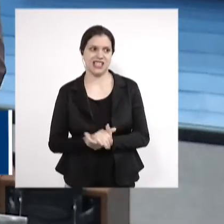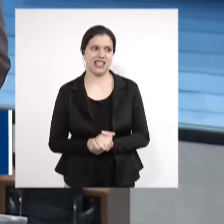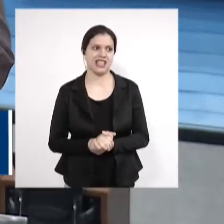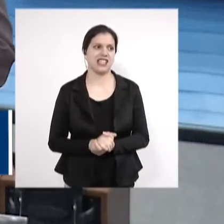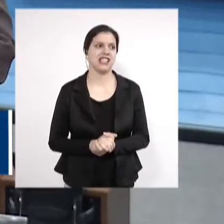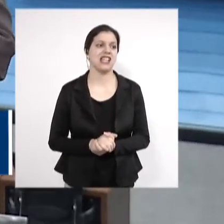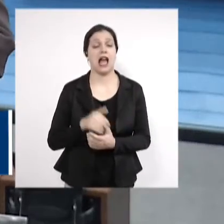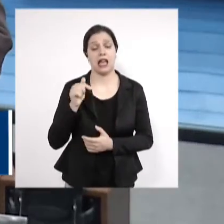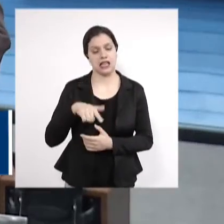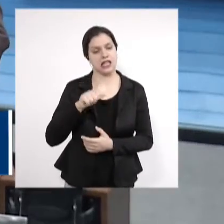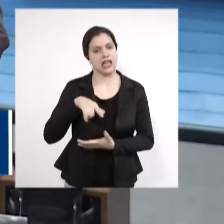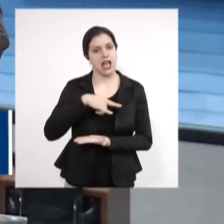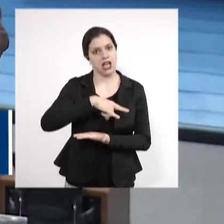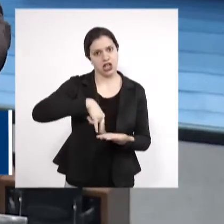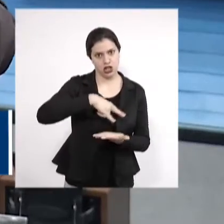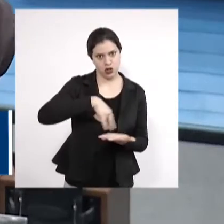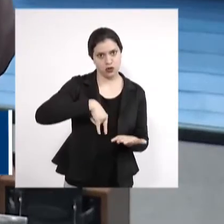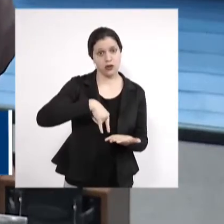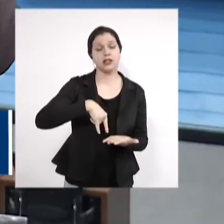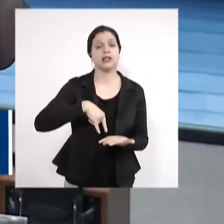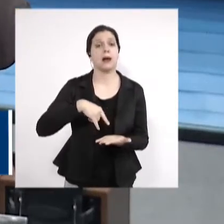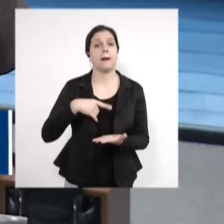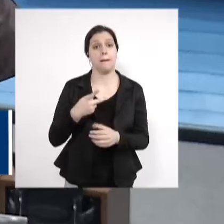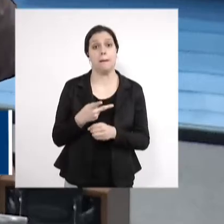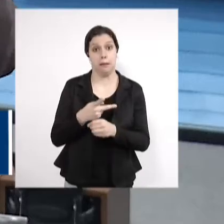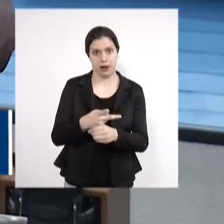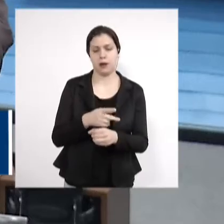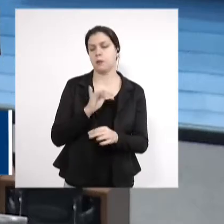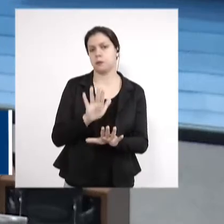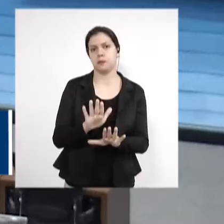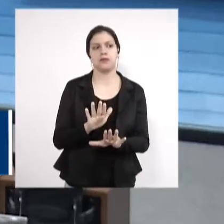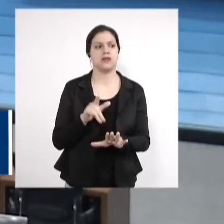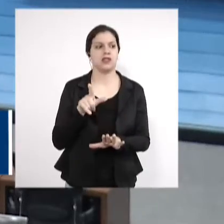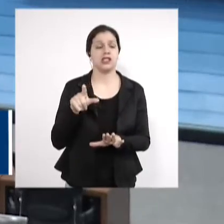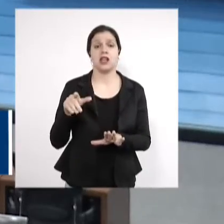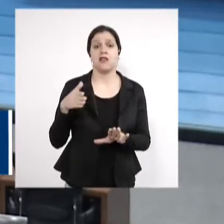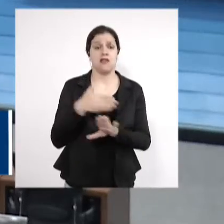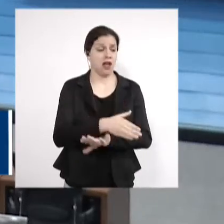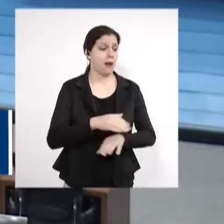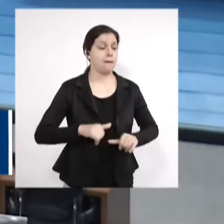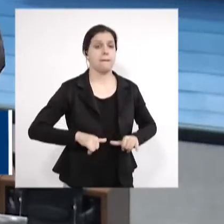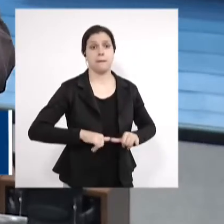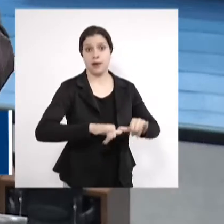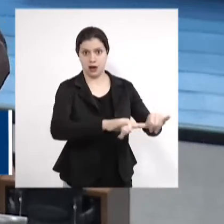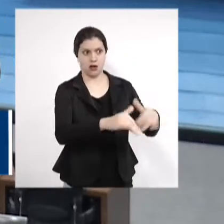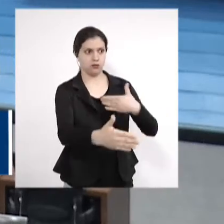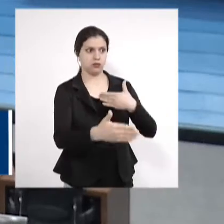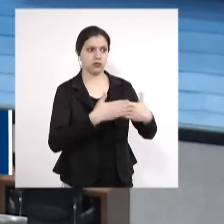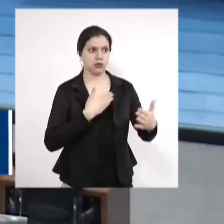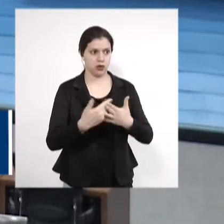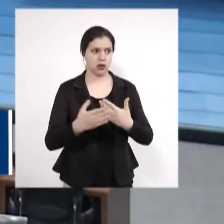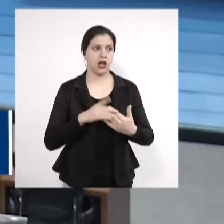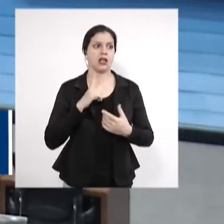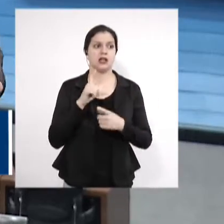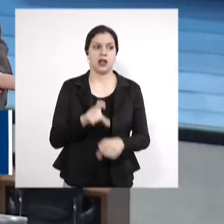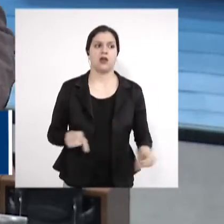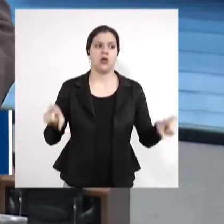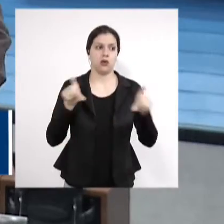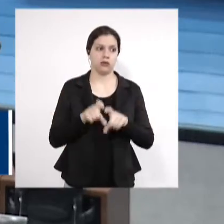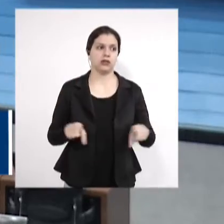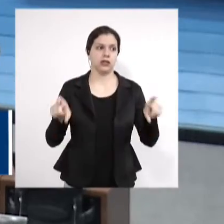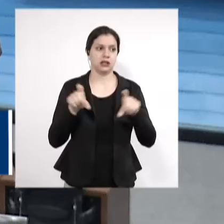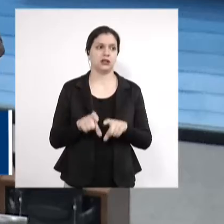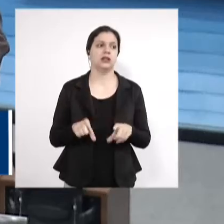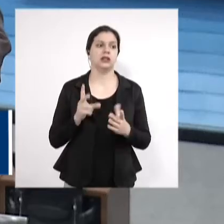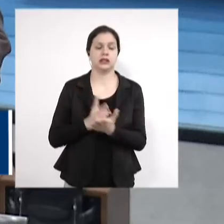fiscal premiada. Qual que é a ideia? Você vai ao supermercado, pode até ser do seu bairro, né? Porque os computadores são sempre ligados aos servidores